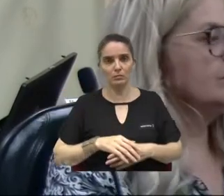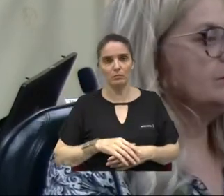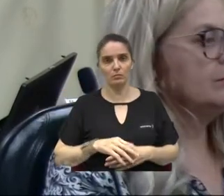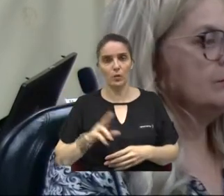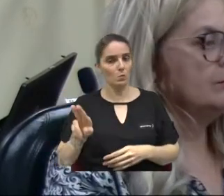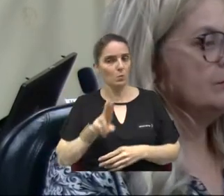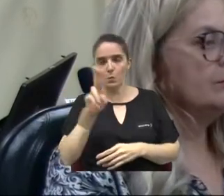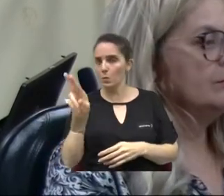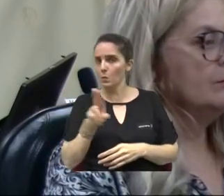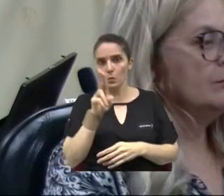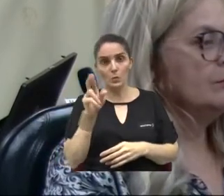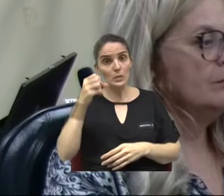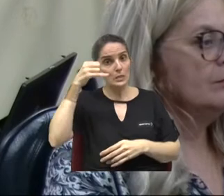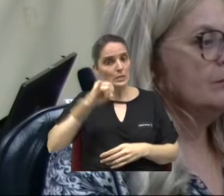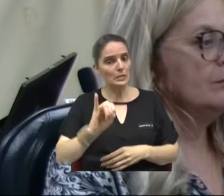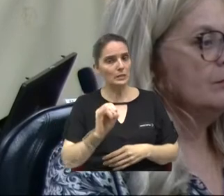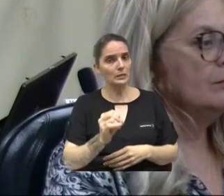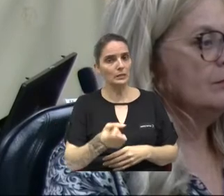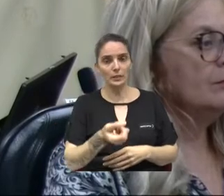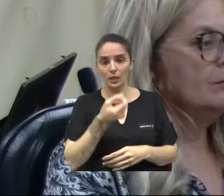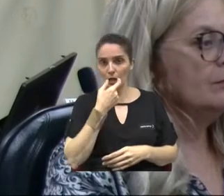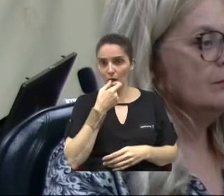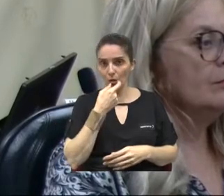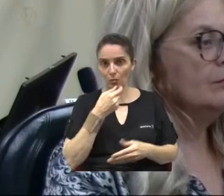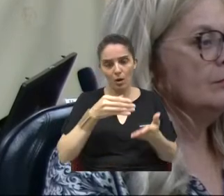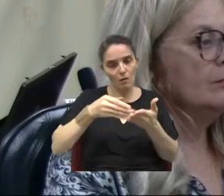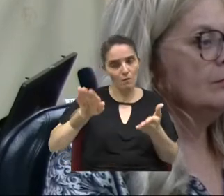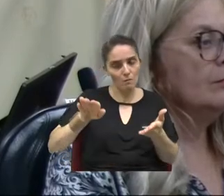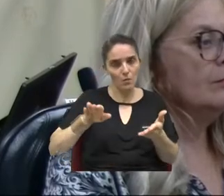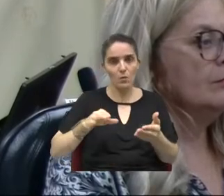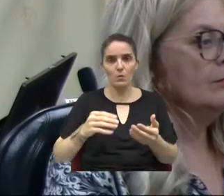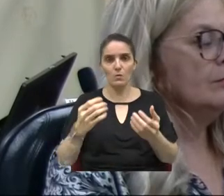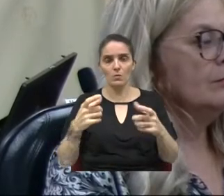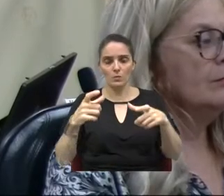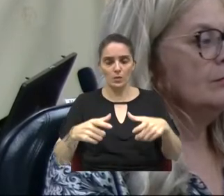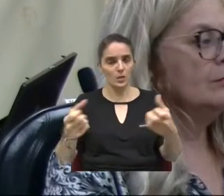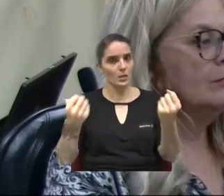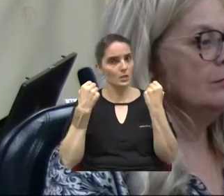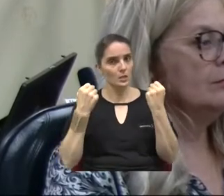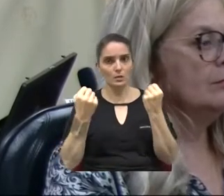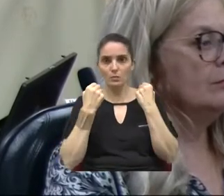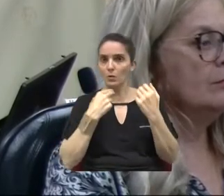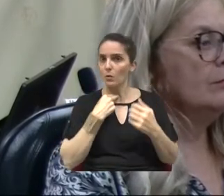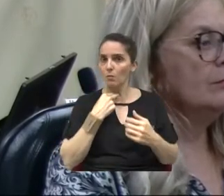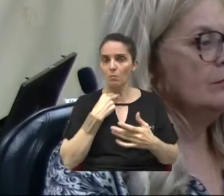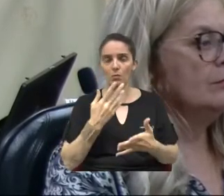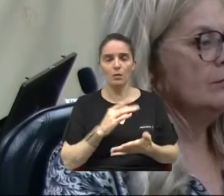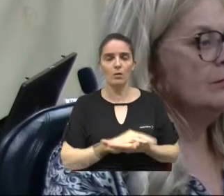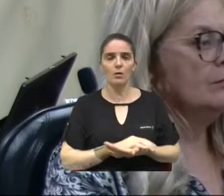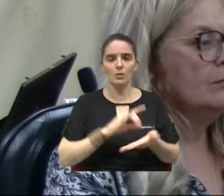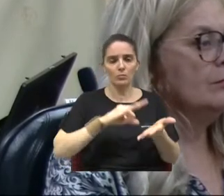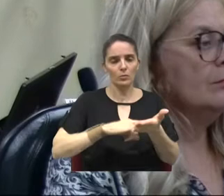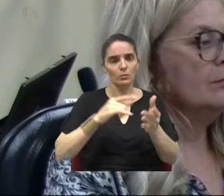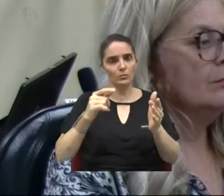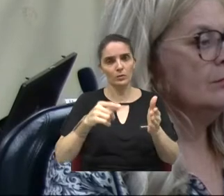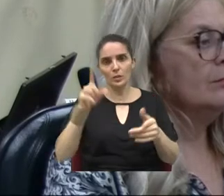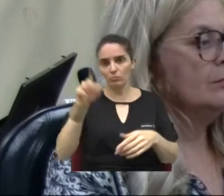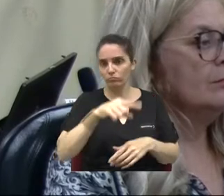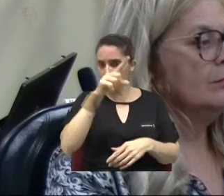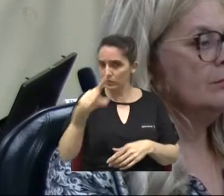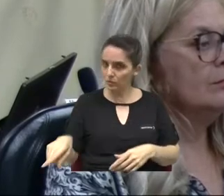for pego utilizando, vai ser expulso, vai ser dado encerramento de contrato, não se